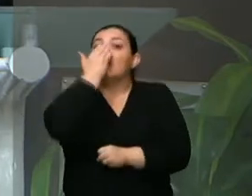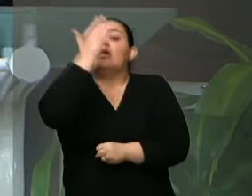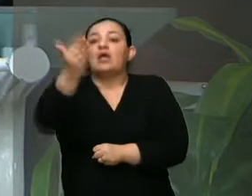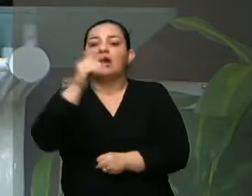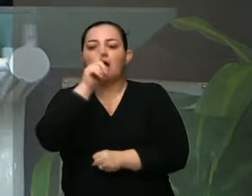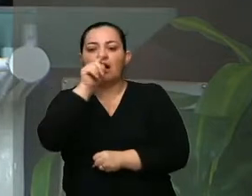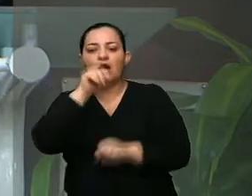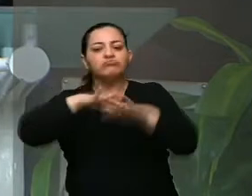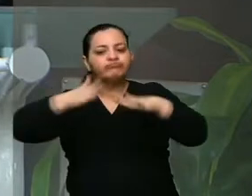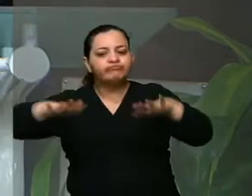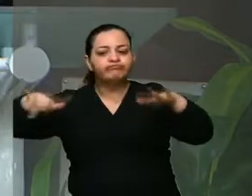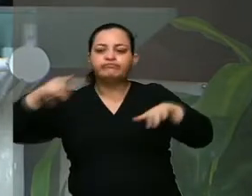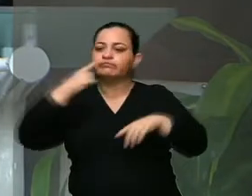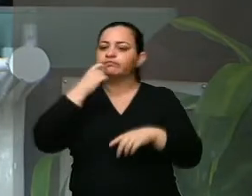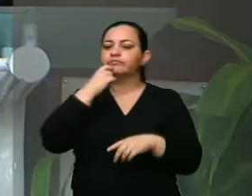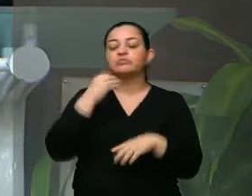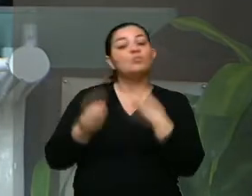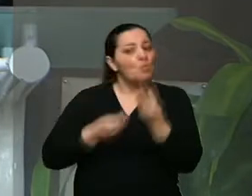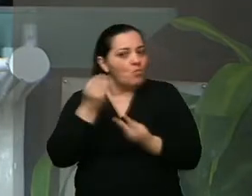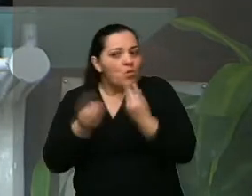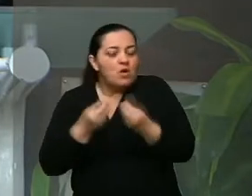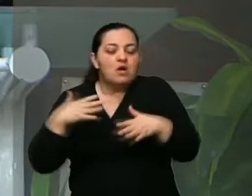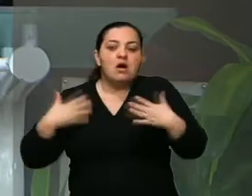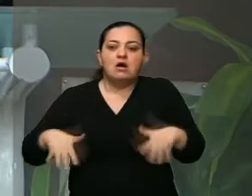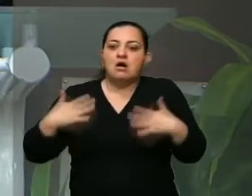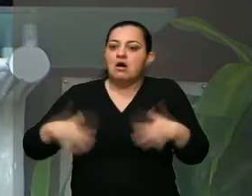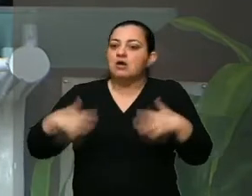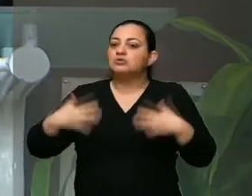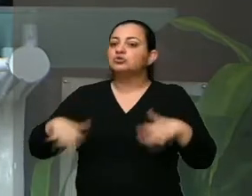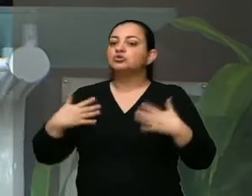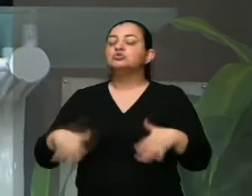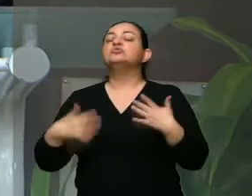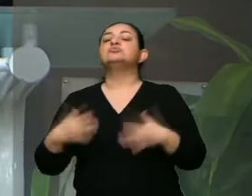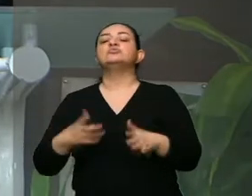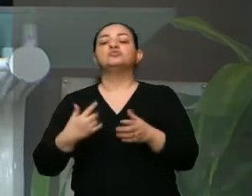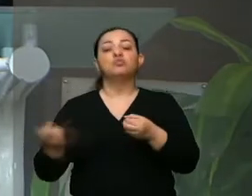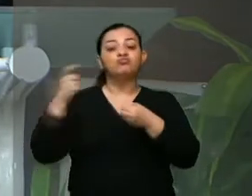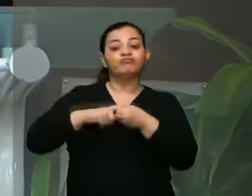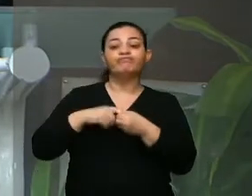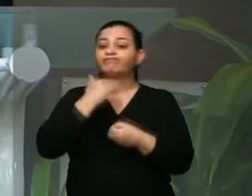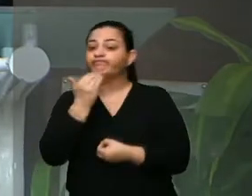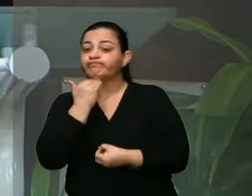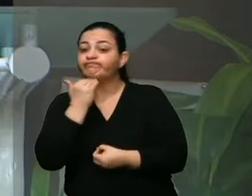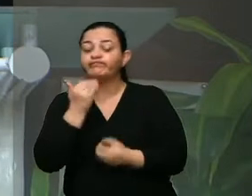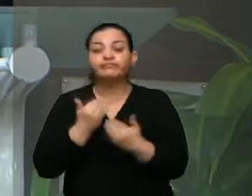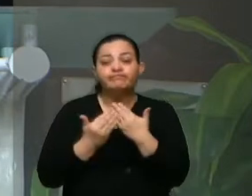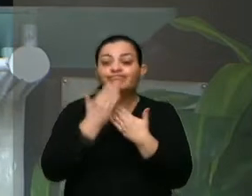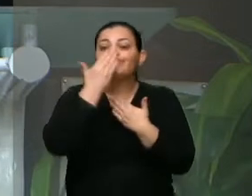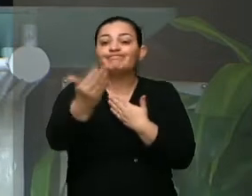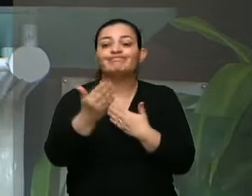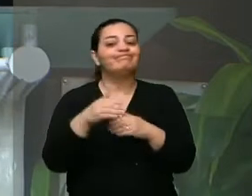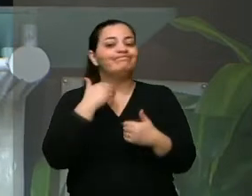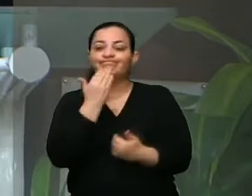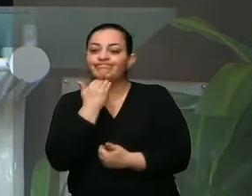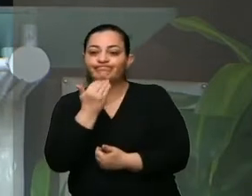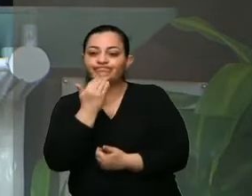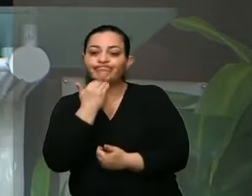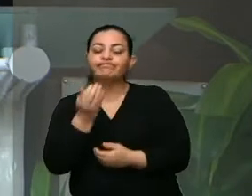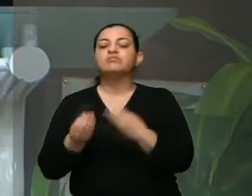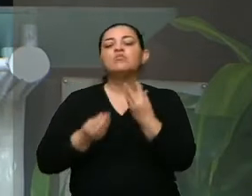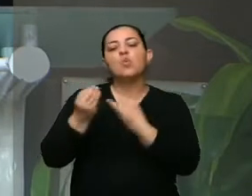vermelho e agora voltar não dava e pra frente não dava